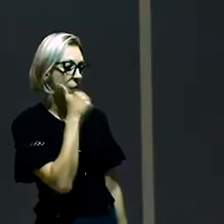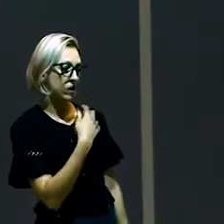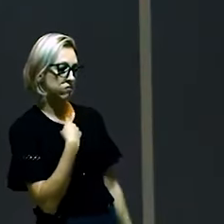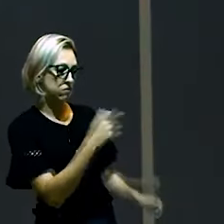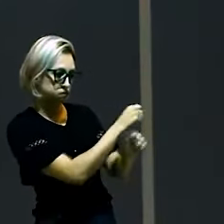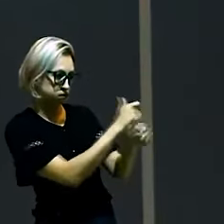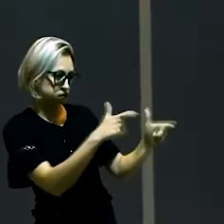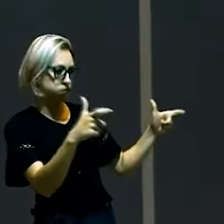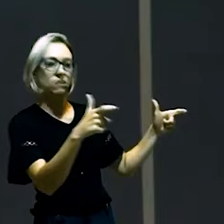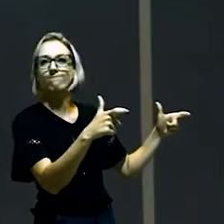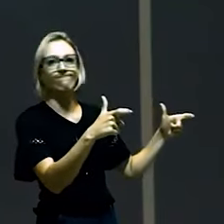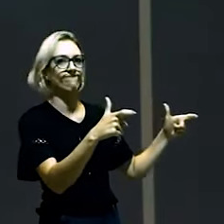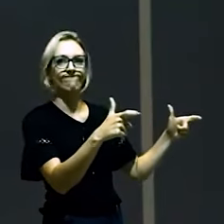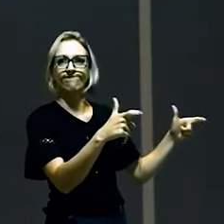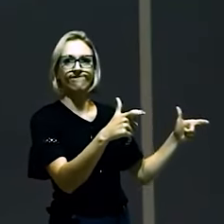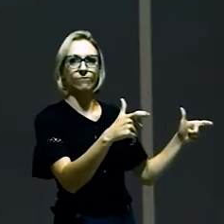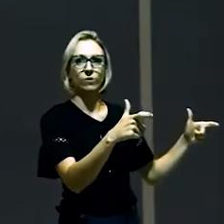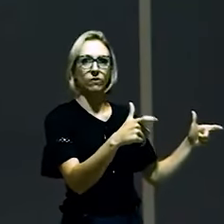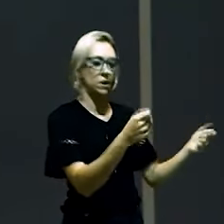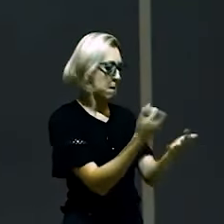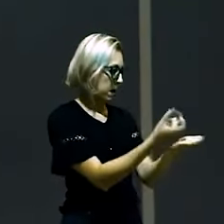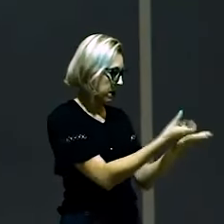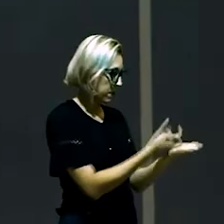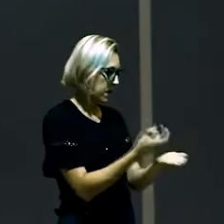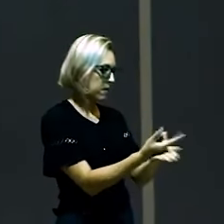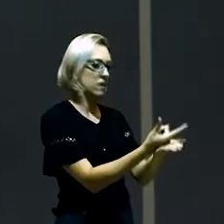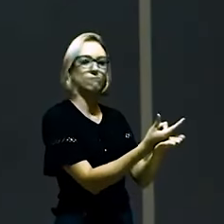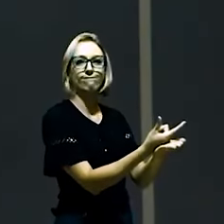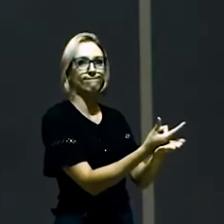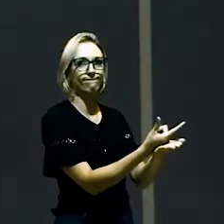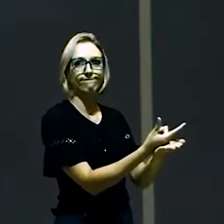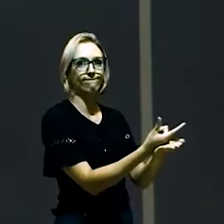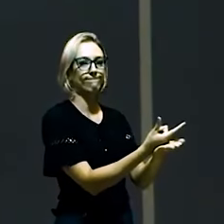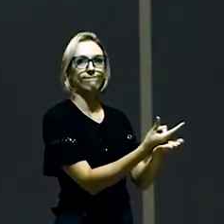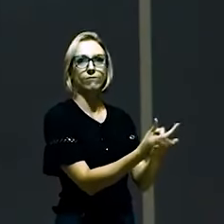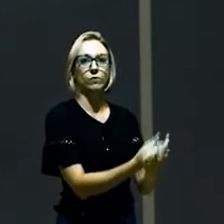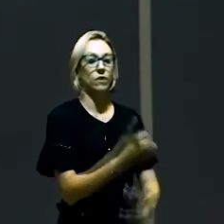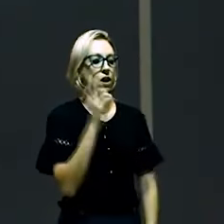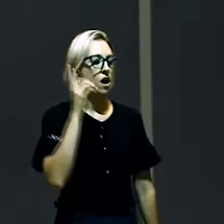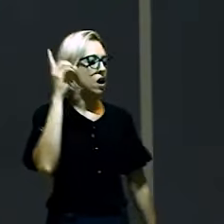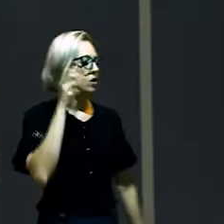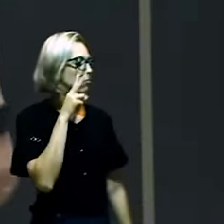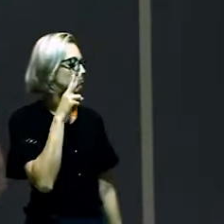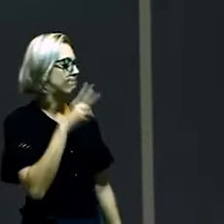os exageros no palácio, e Deus só observando. Porque Deus observa.